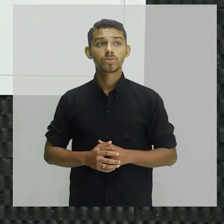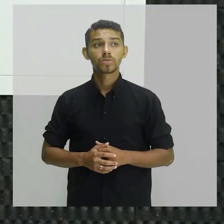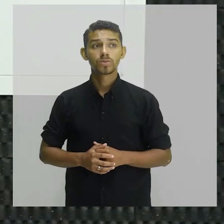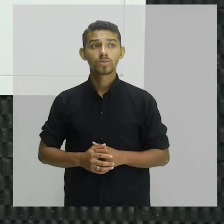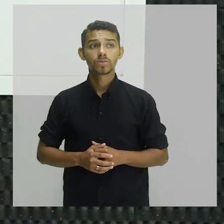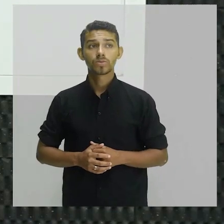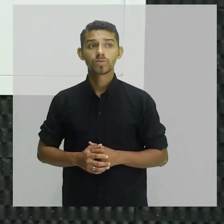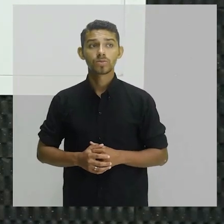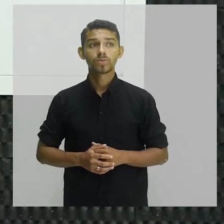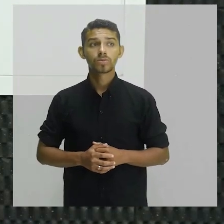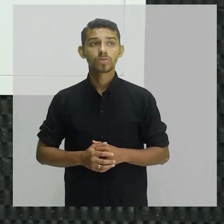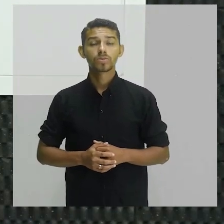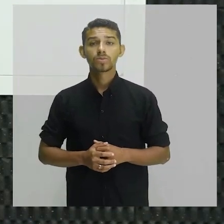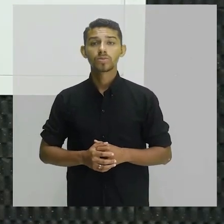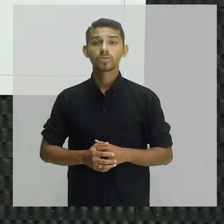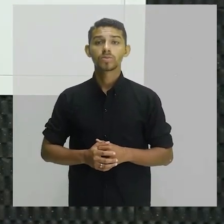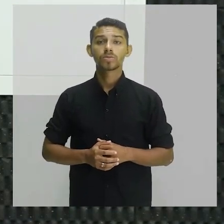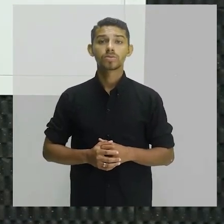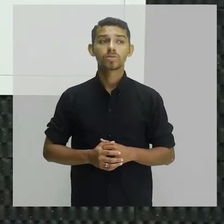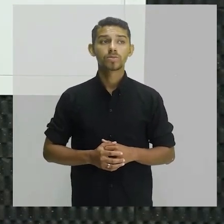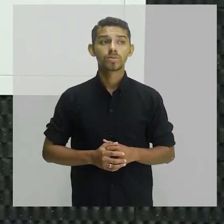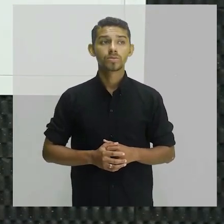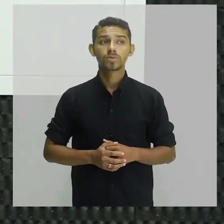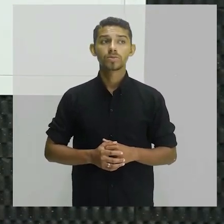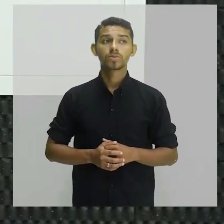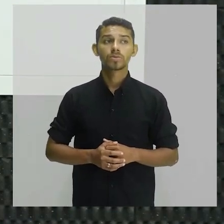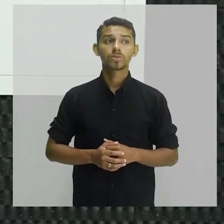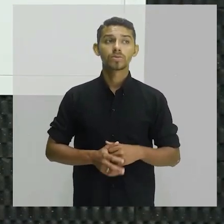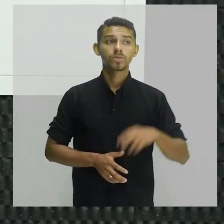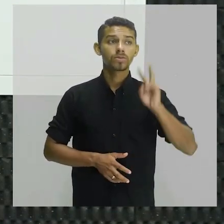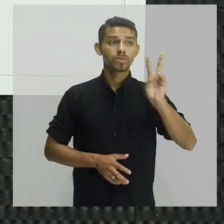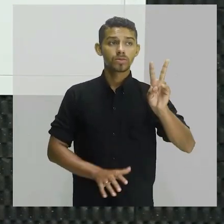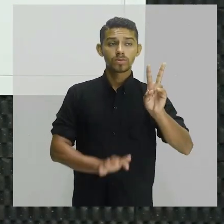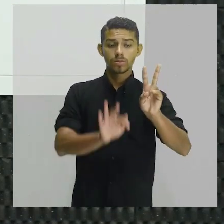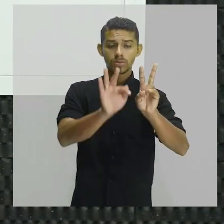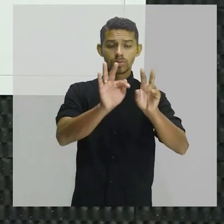ok, repouso, e vai até uma velocidade de